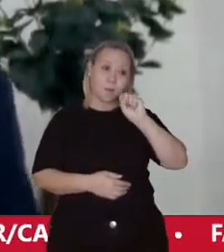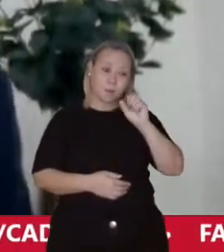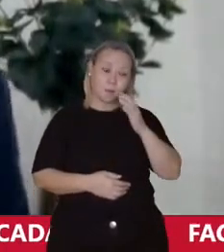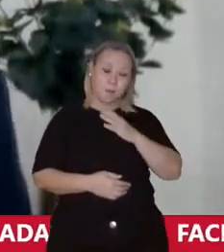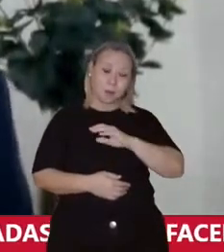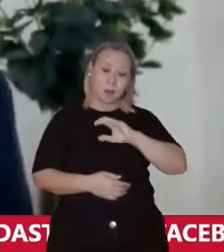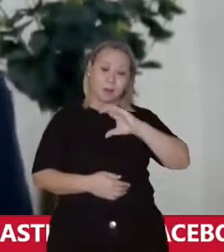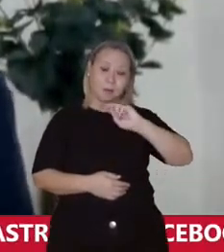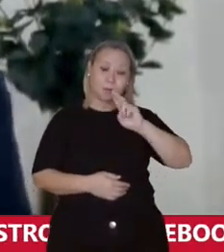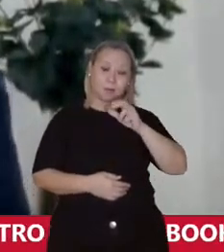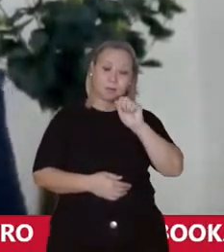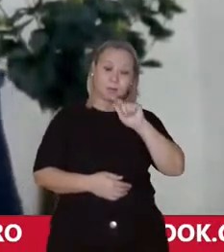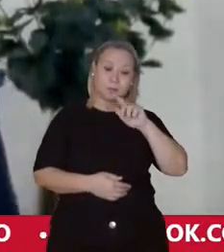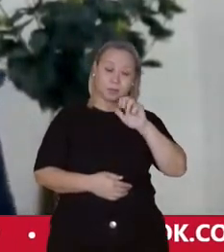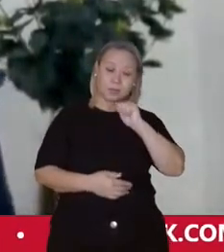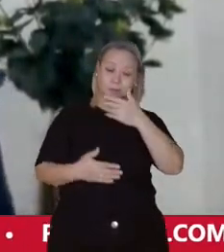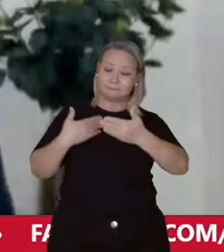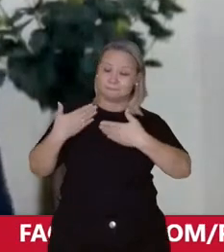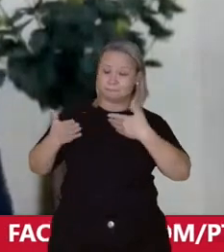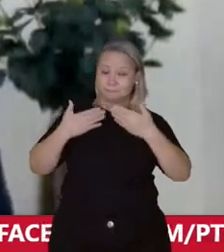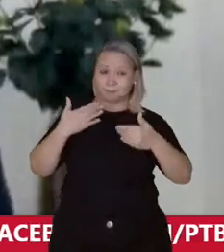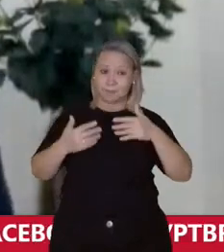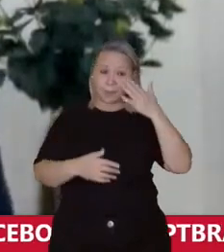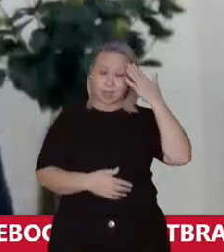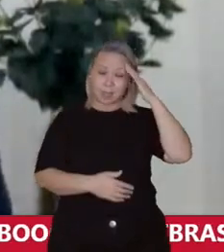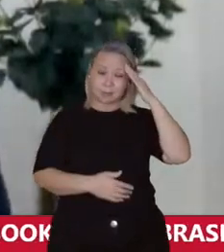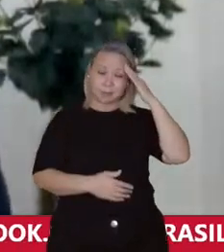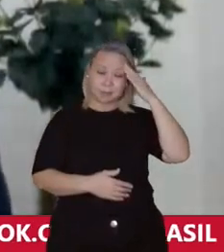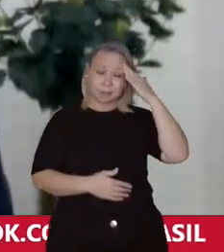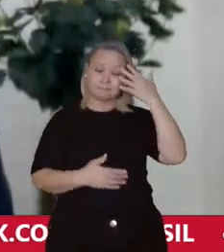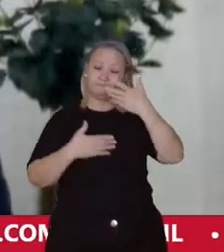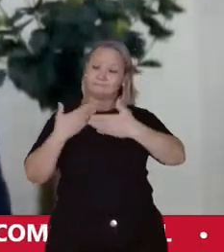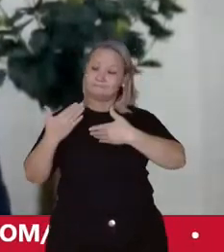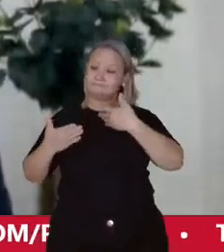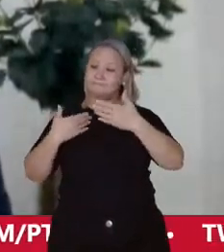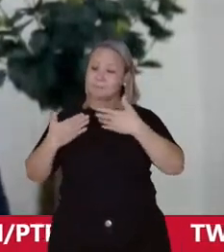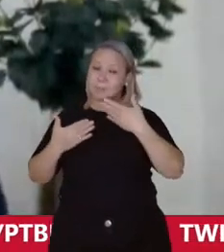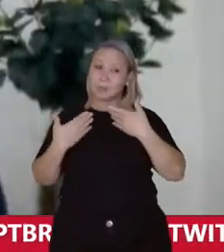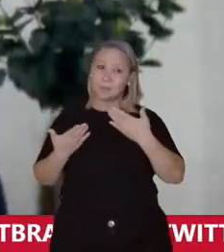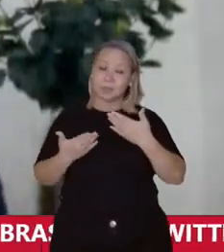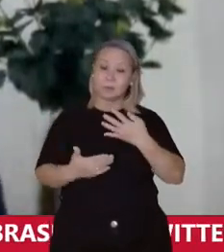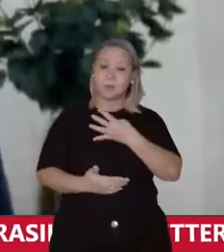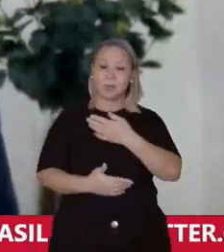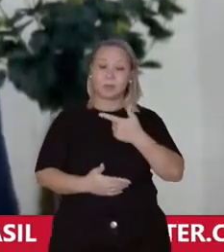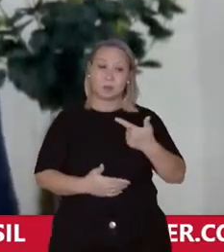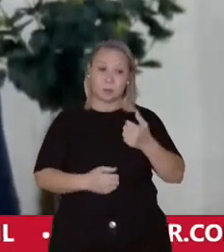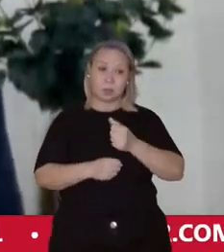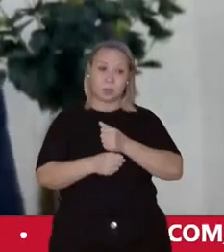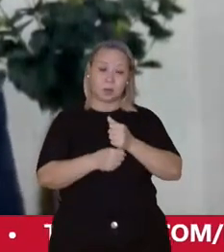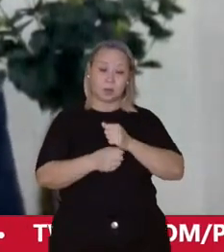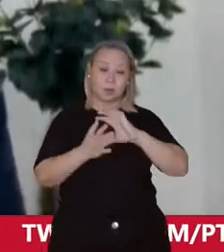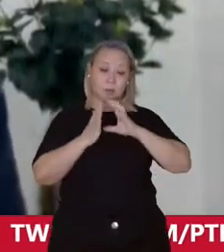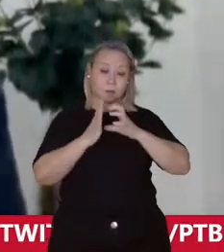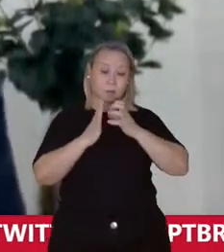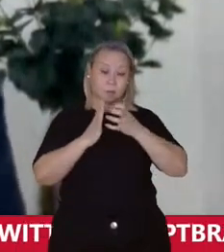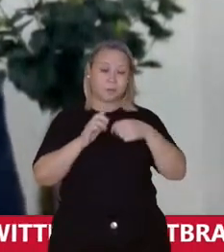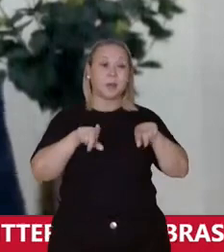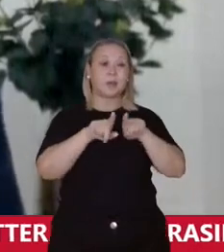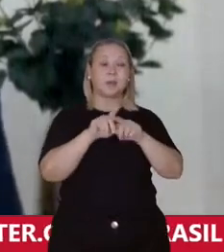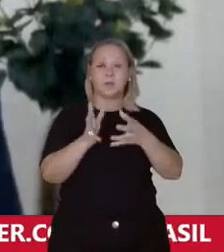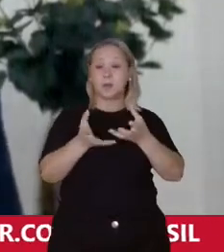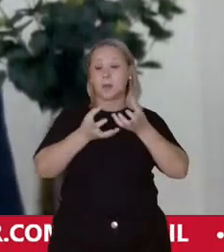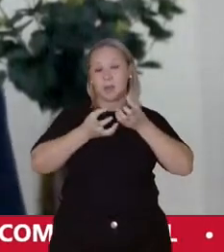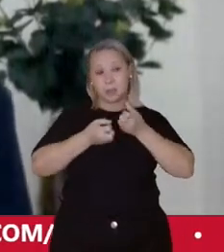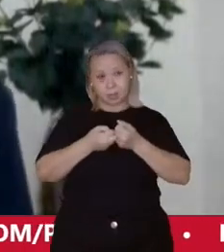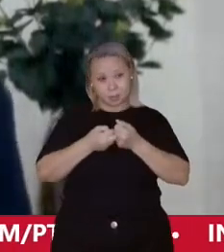de ideias e saberes de comemoração dos 42 anos do nosso partido. Também nós vamos receber